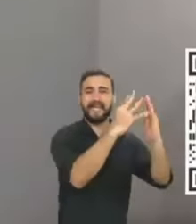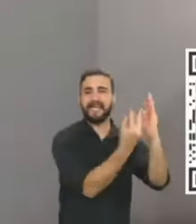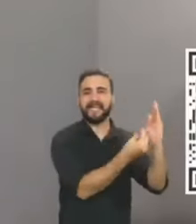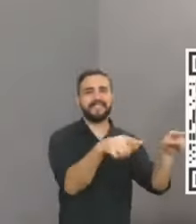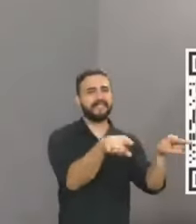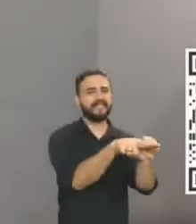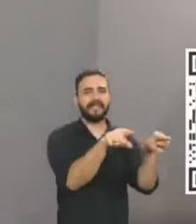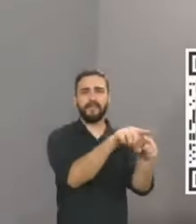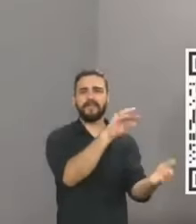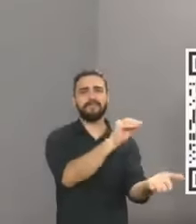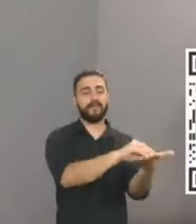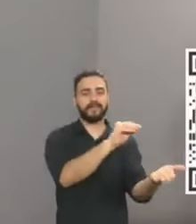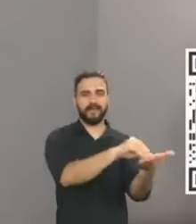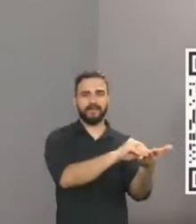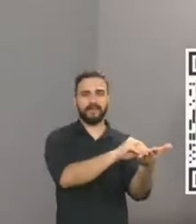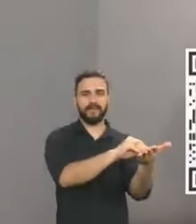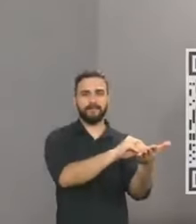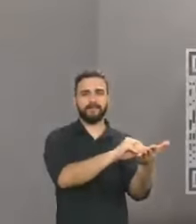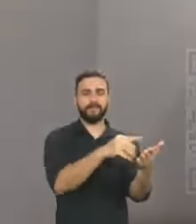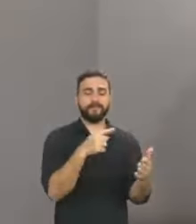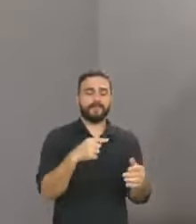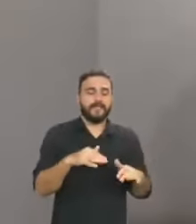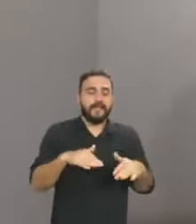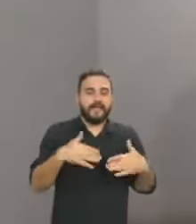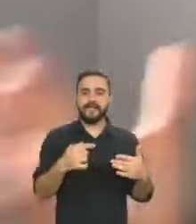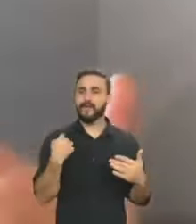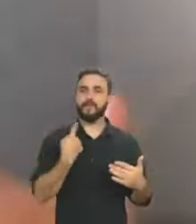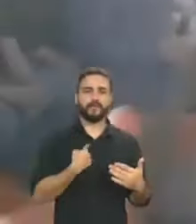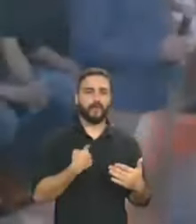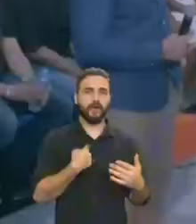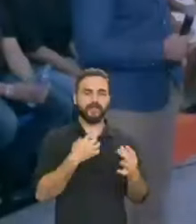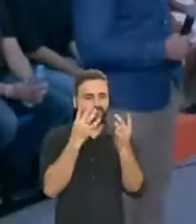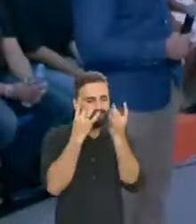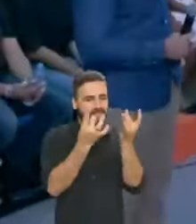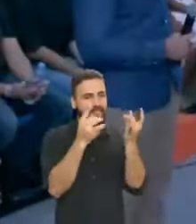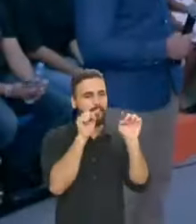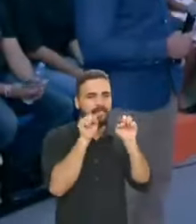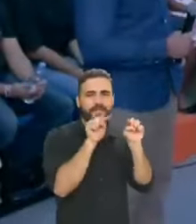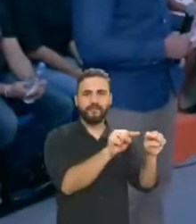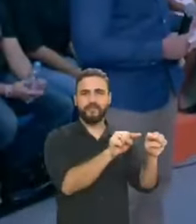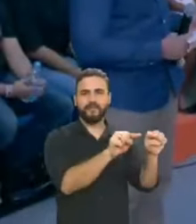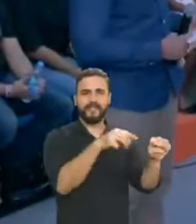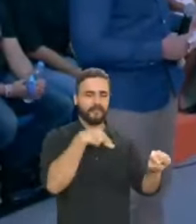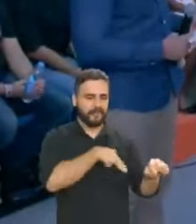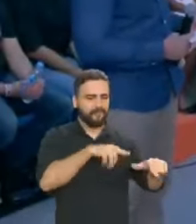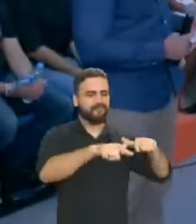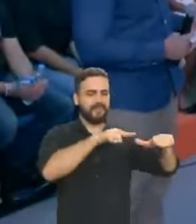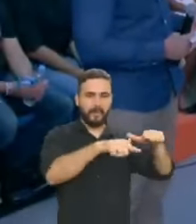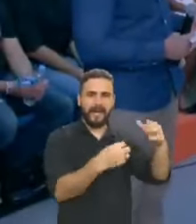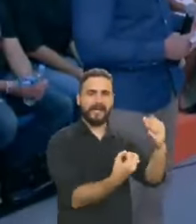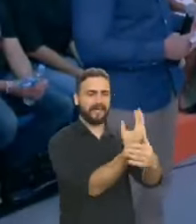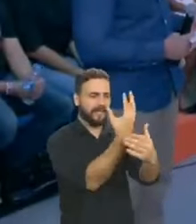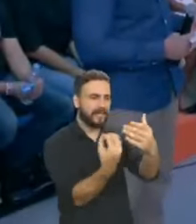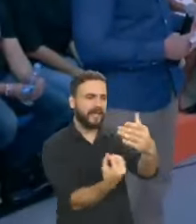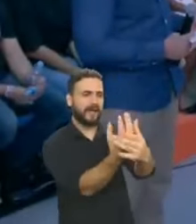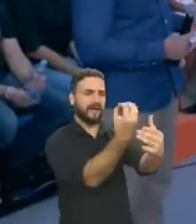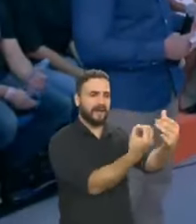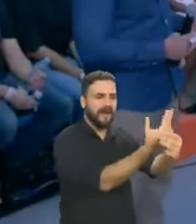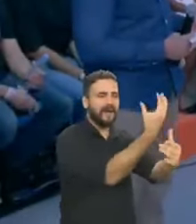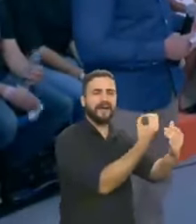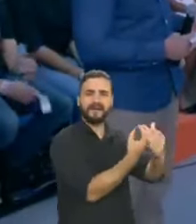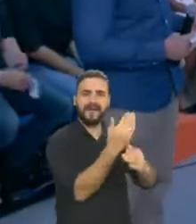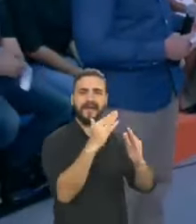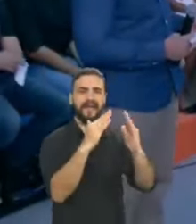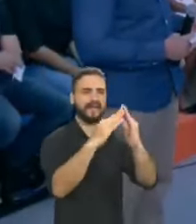dessa necessidade, aquilo que nós chamamos de Impacto Livres, que busca mobilizar